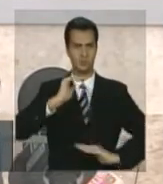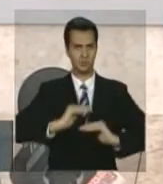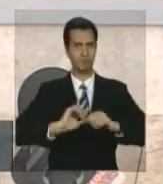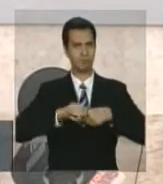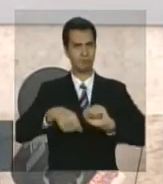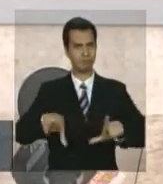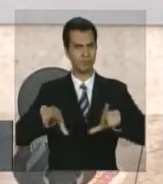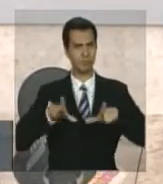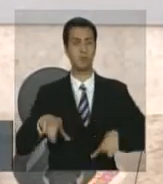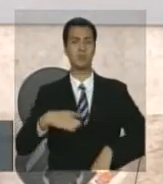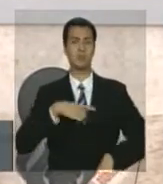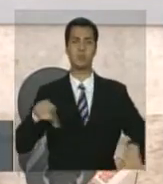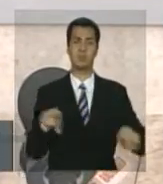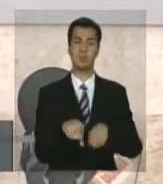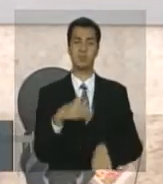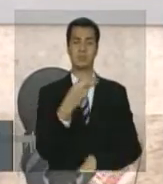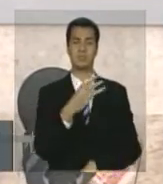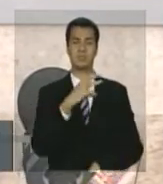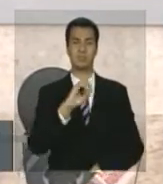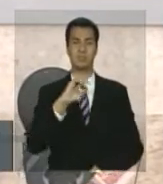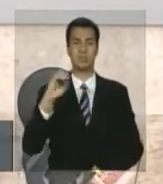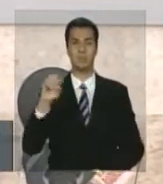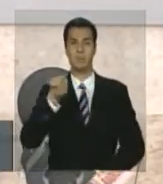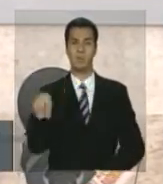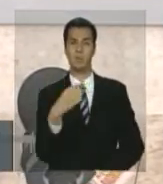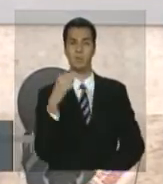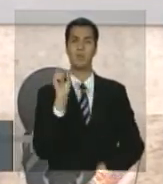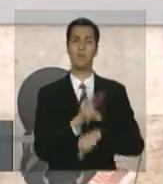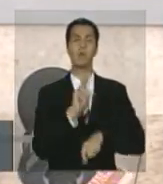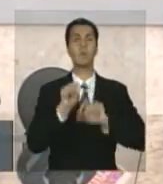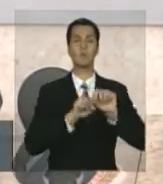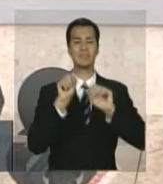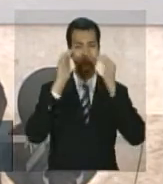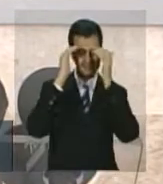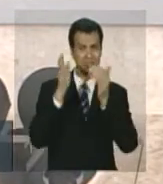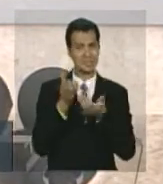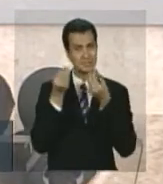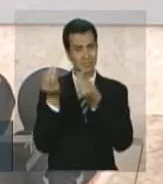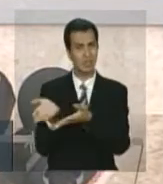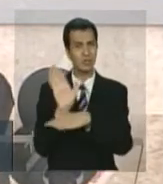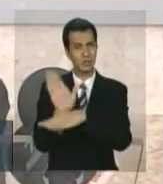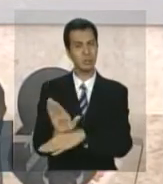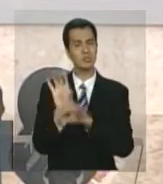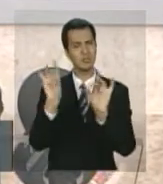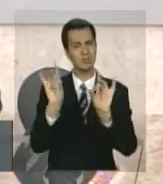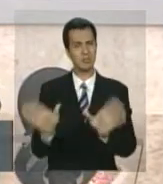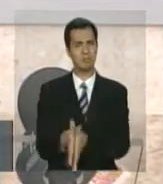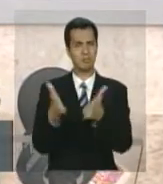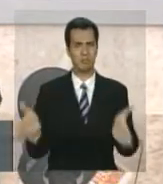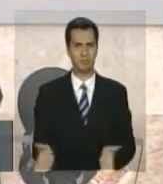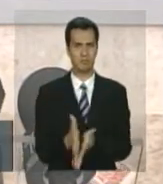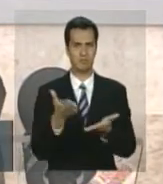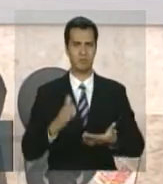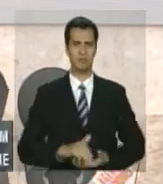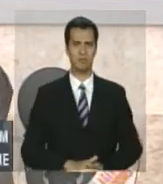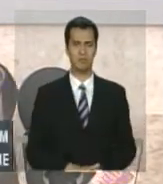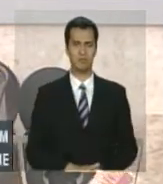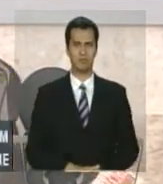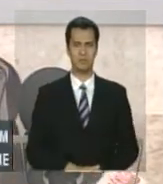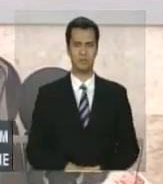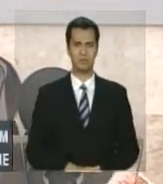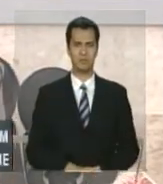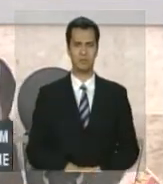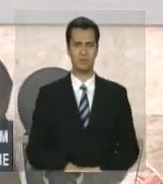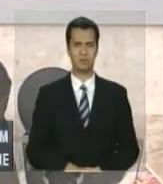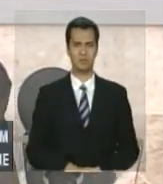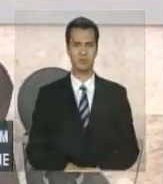profissional, mas 300 mil vagas para o público do Brasil Sem Miséria, ou seja, para a população extremamente pobre. Ministra, a senhora...